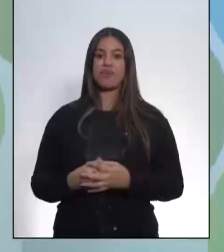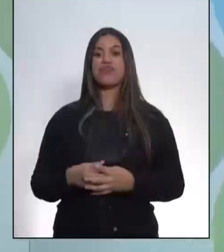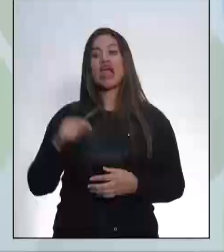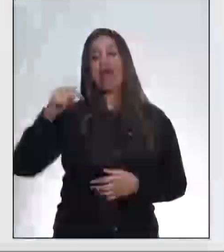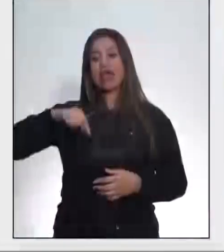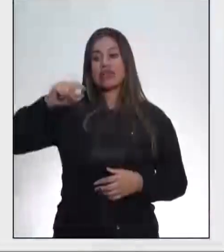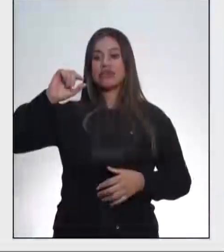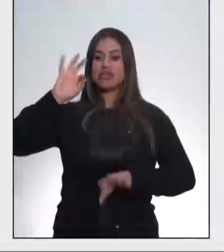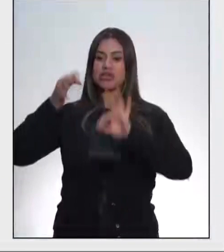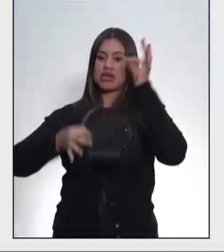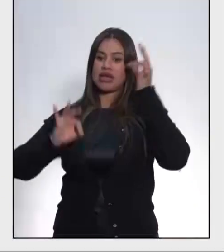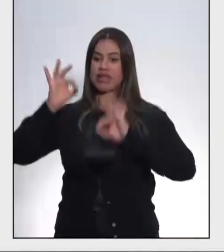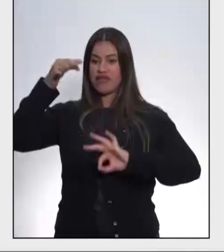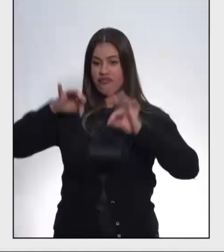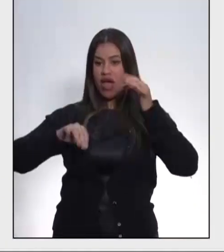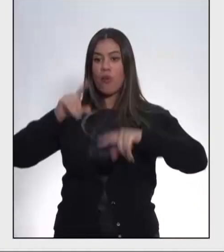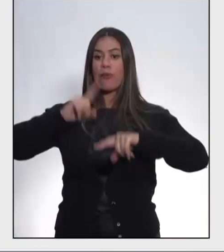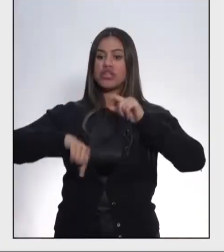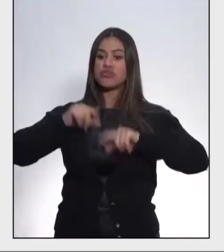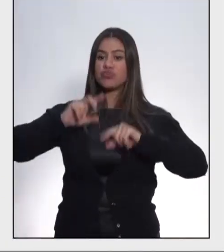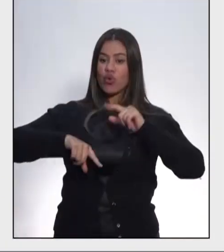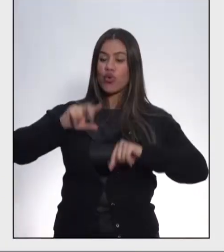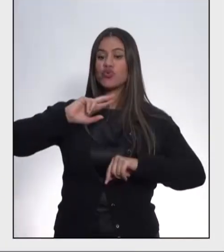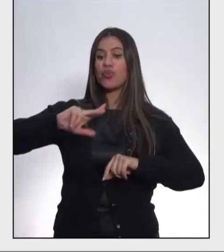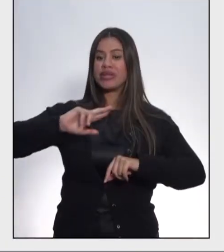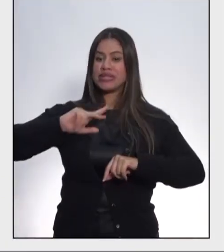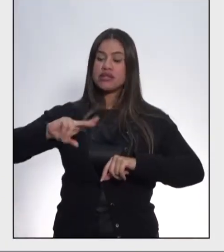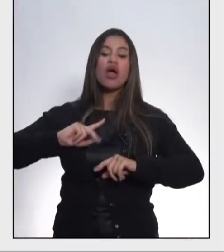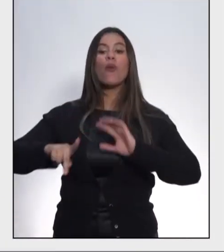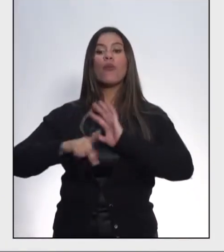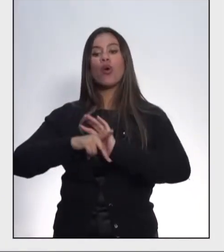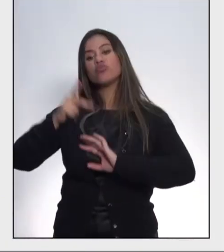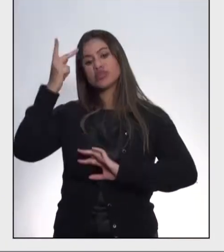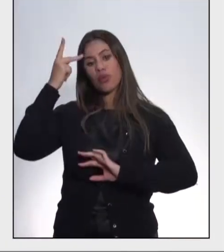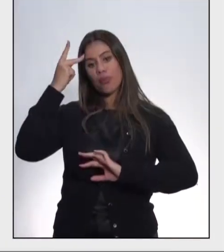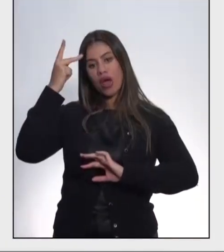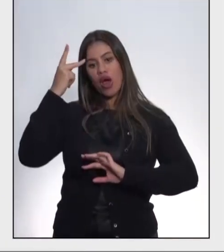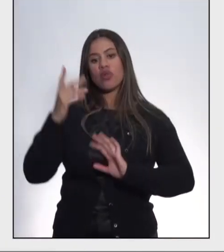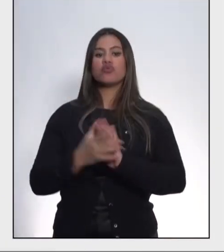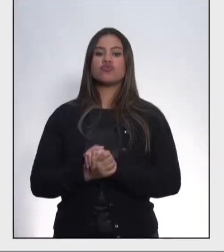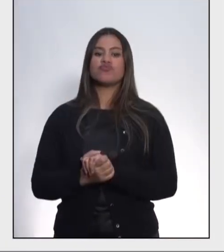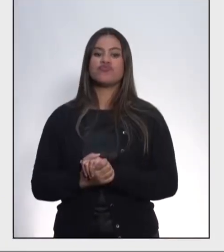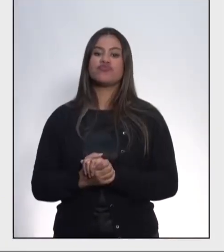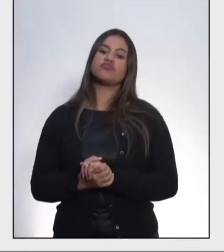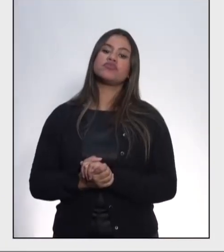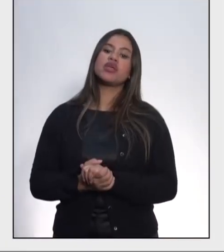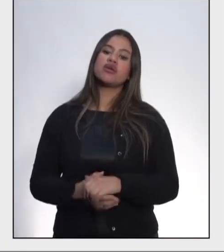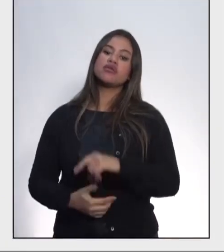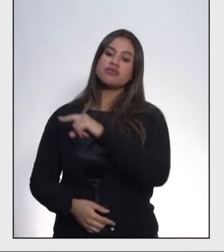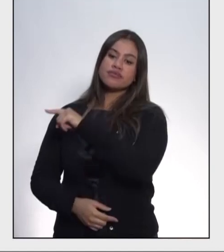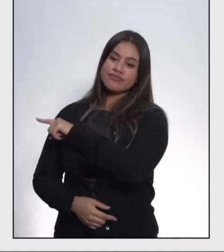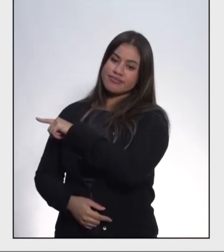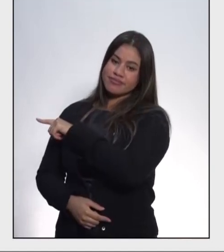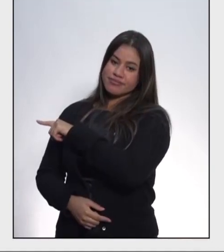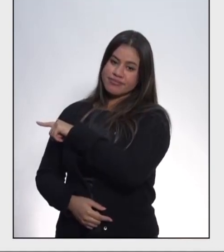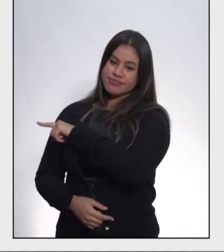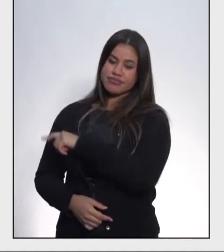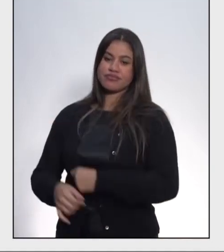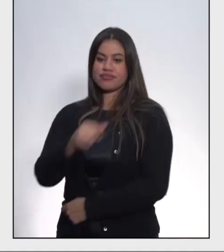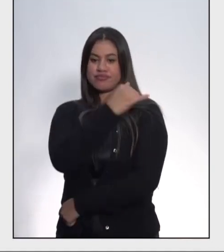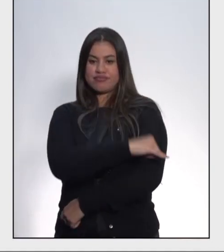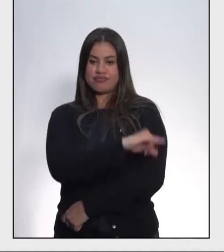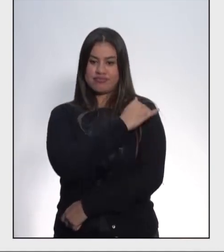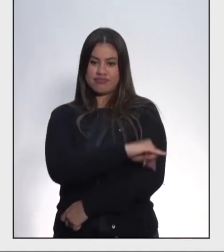como patrimônio imaterial do estado de São Paulo. A decisão é do CONDEFAT. Muito bem. Vamos pegar o Rio de Janeiro? Patrimônios do Rio de